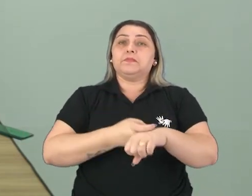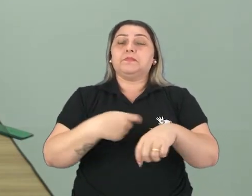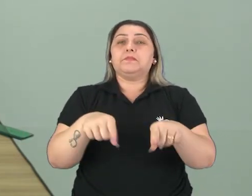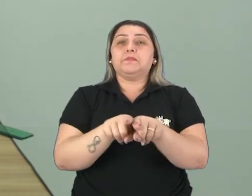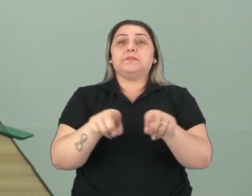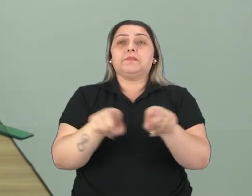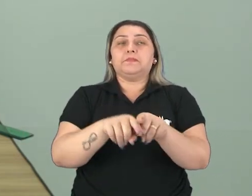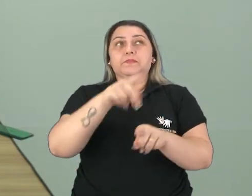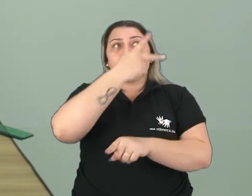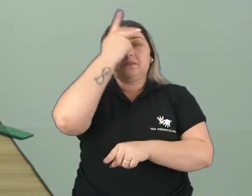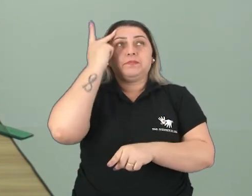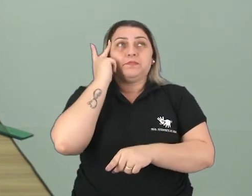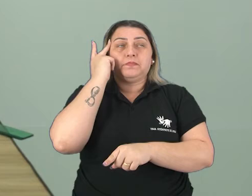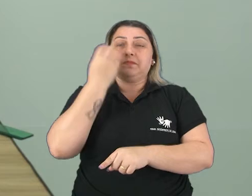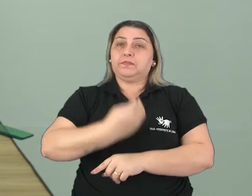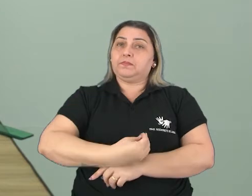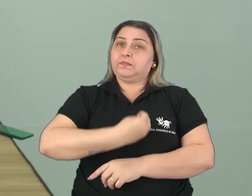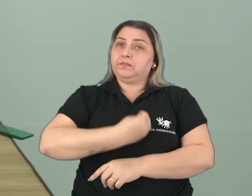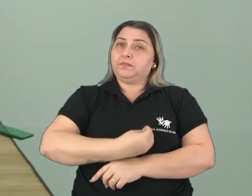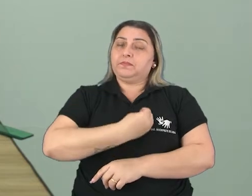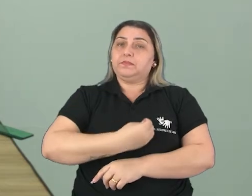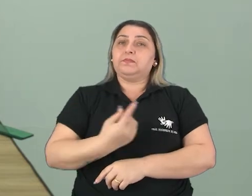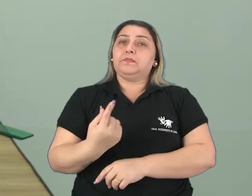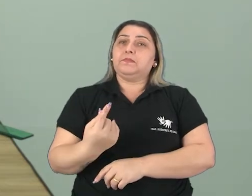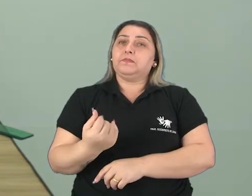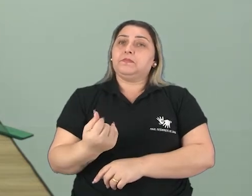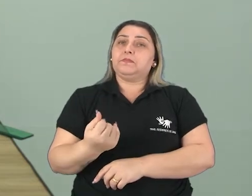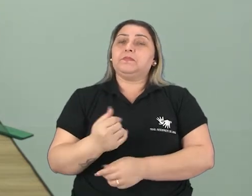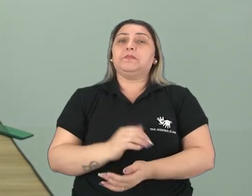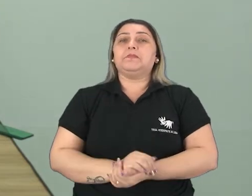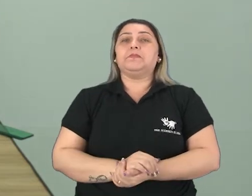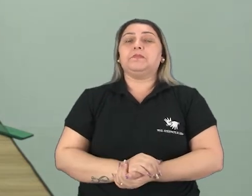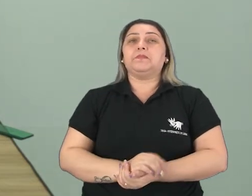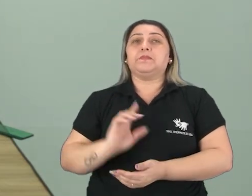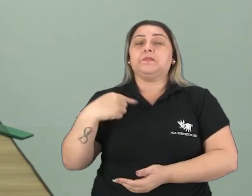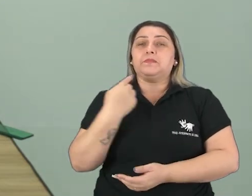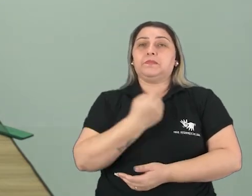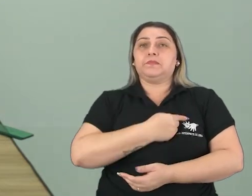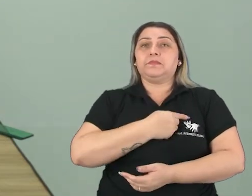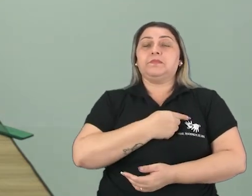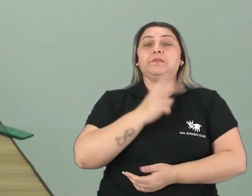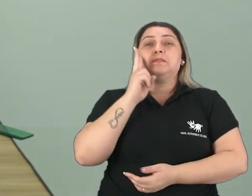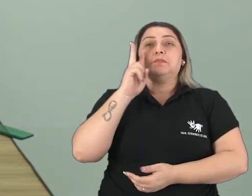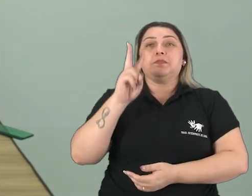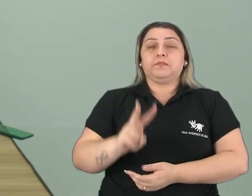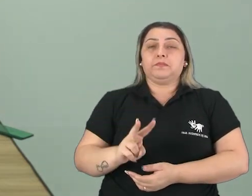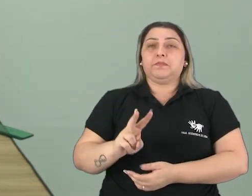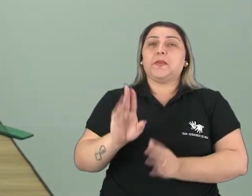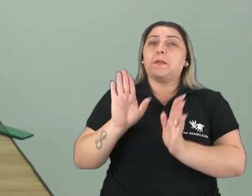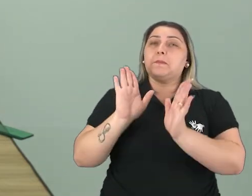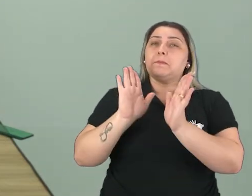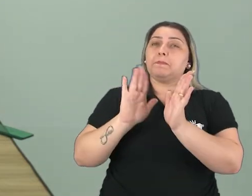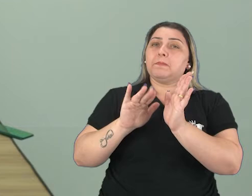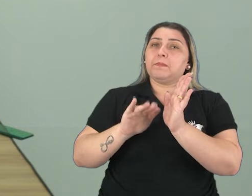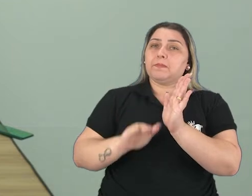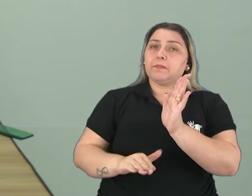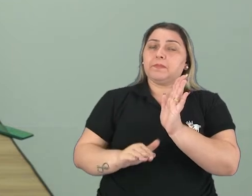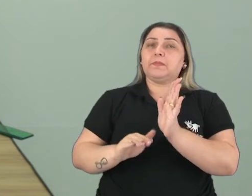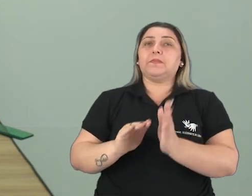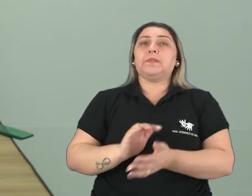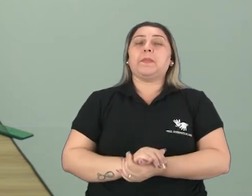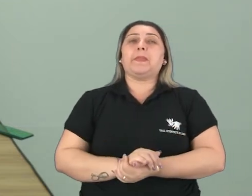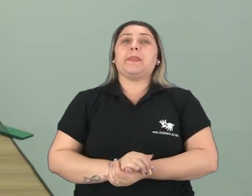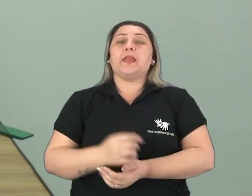Muitas pessoas, elas sobrevivem dessa fonte de renda. E como nós vimos, quanto menos, né,